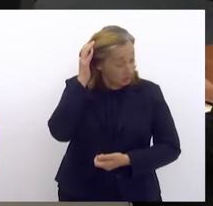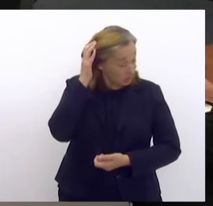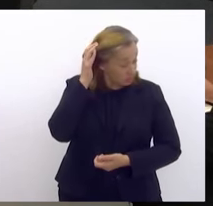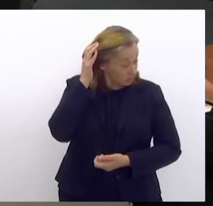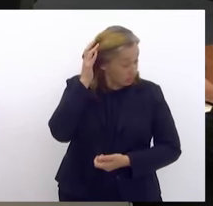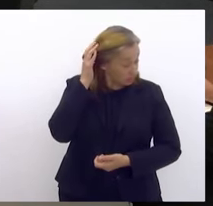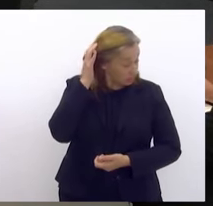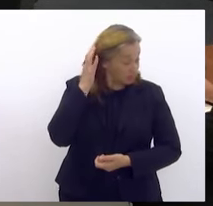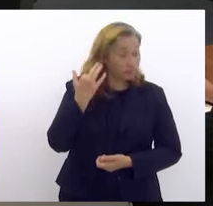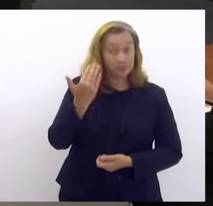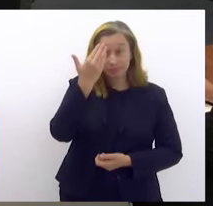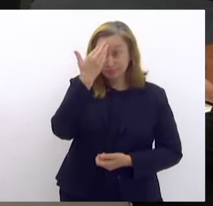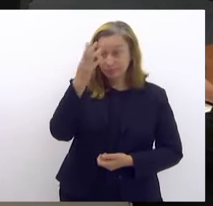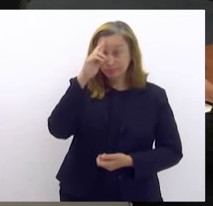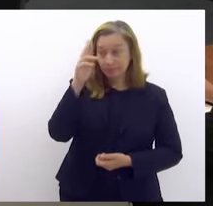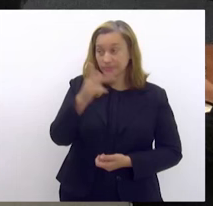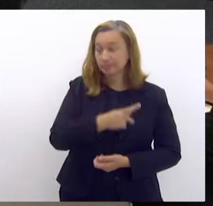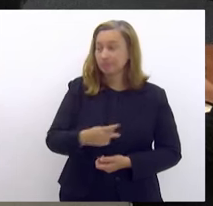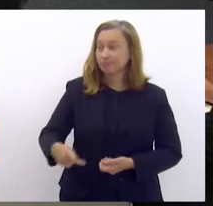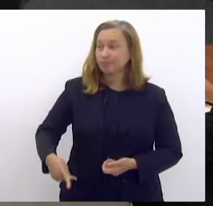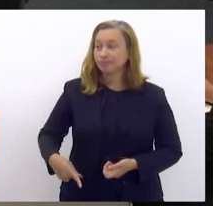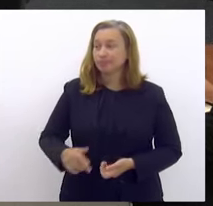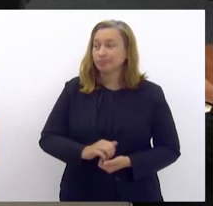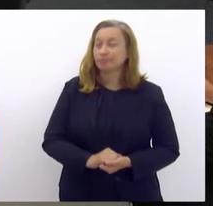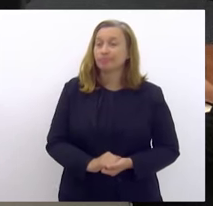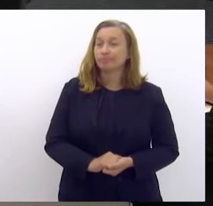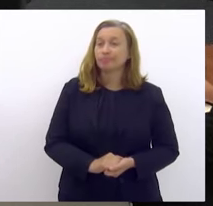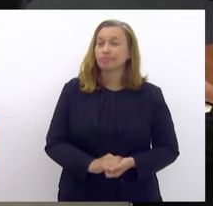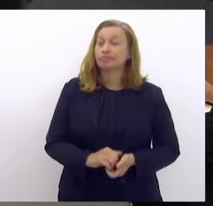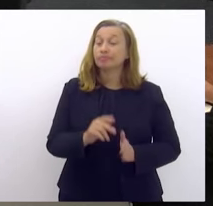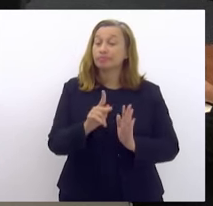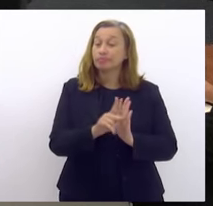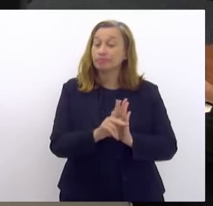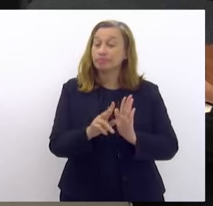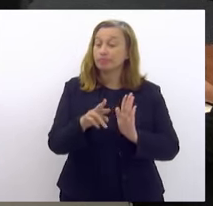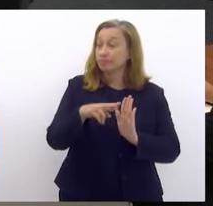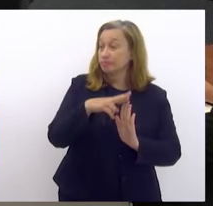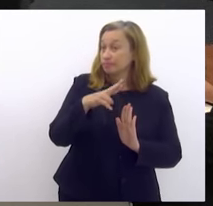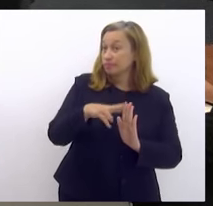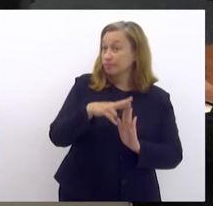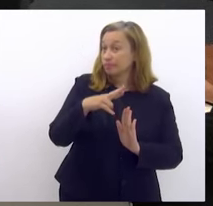Obrigado, presidente. O nosso projeto de resolução